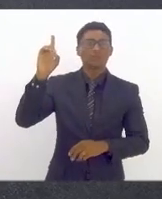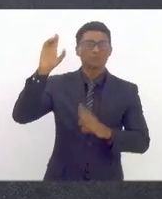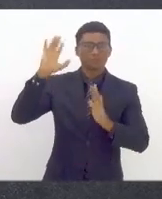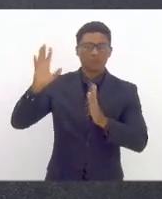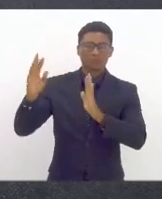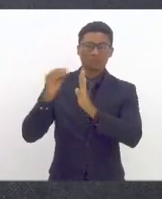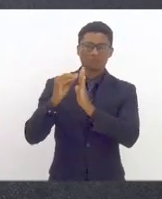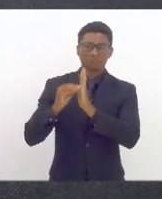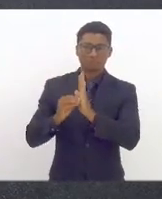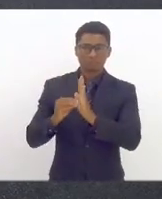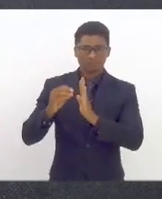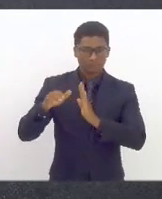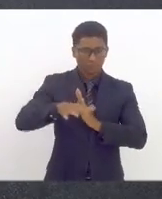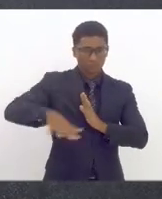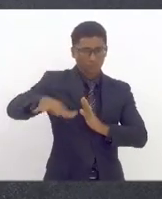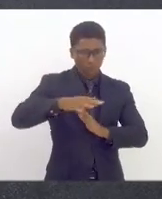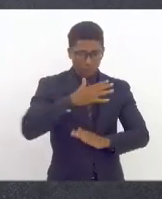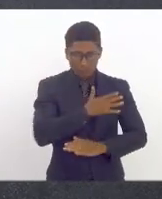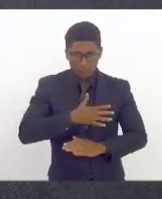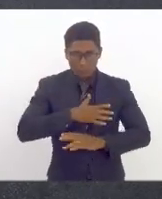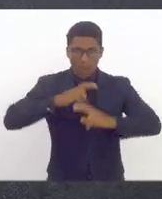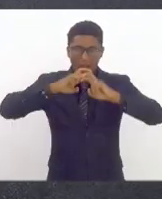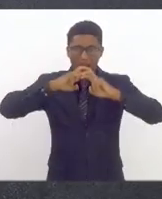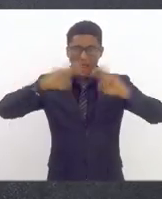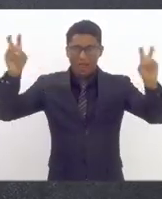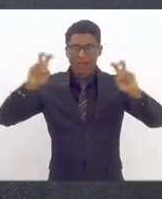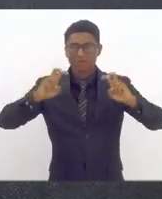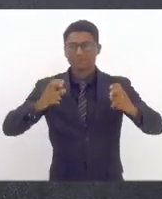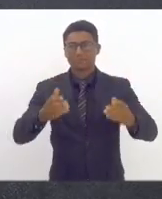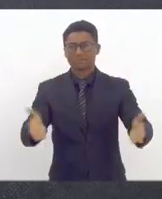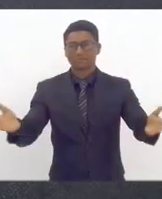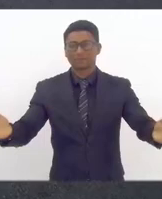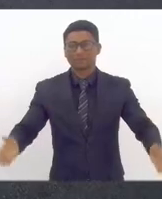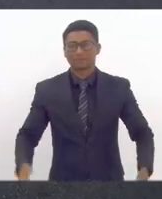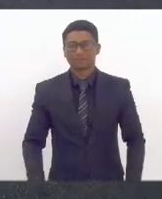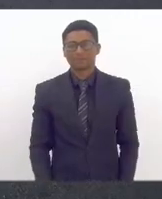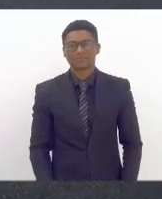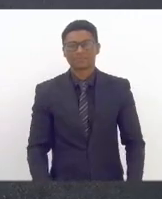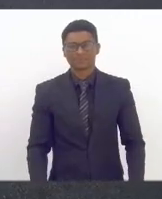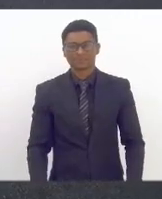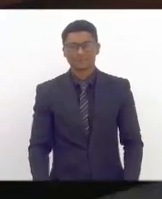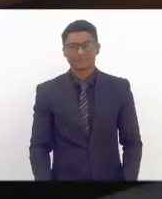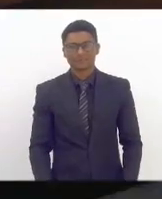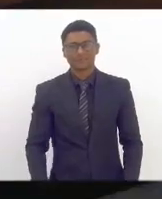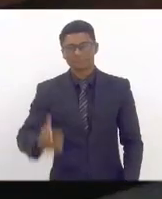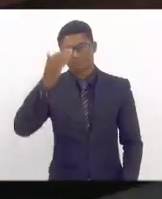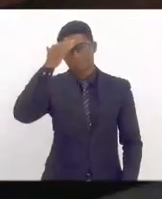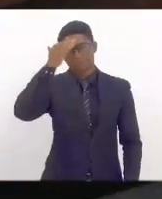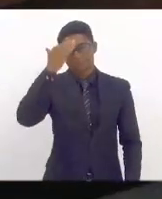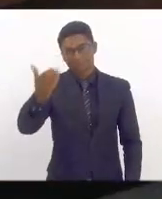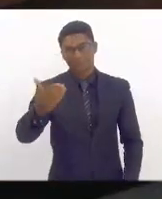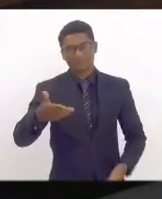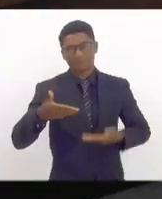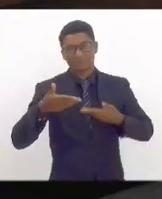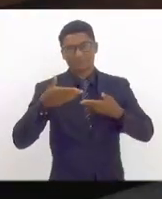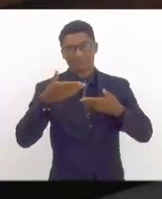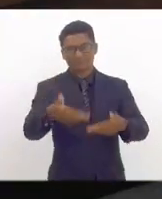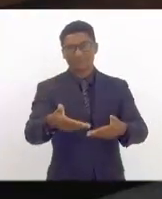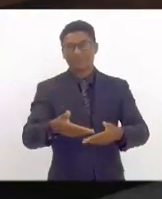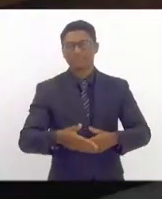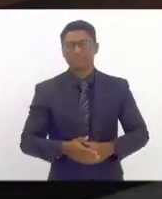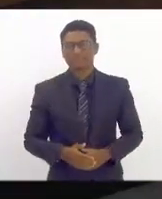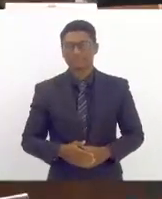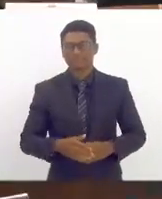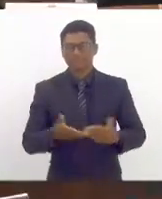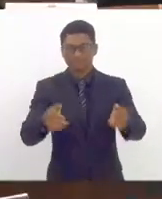escrito e aquele que gostou por favor que vem no grito Muito obrigado pela oportunidade Muito